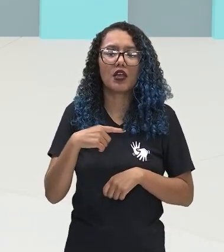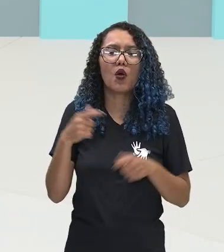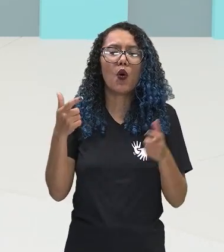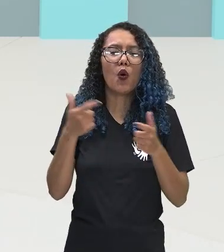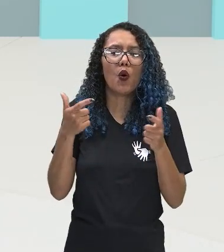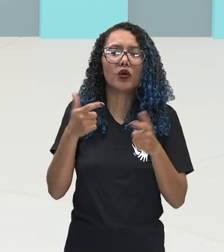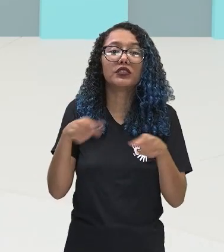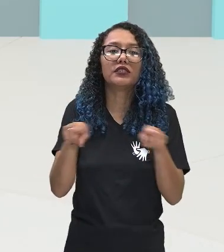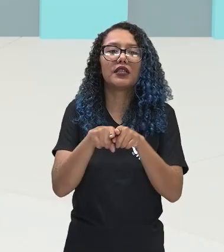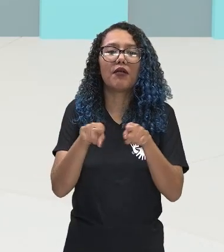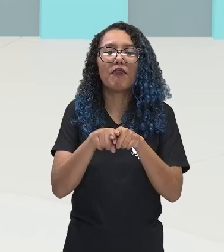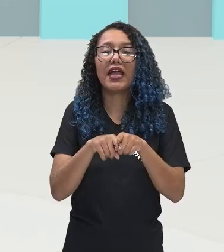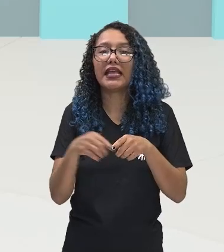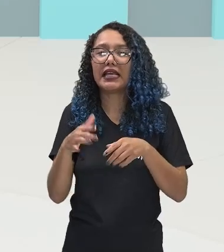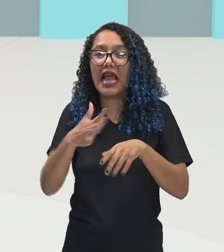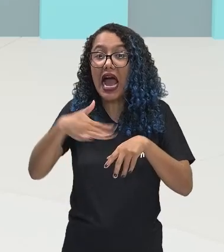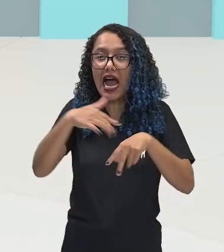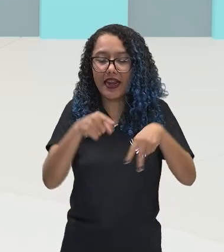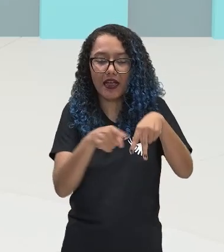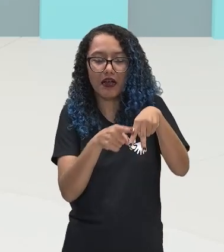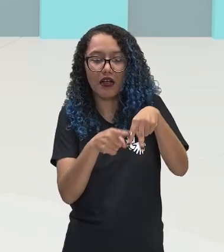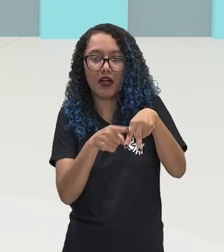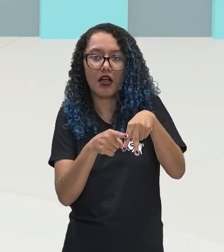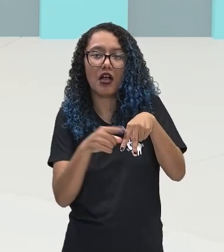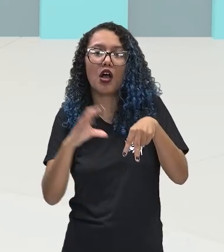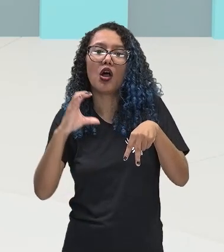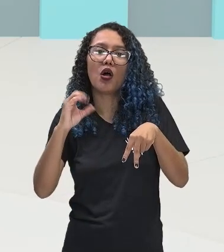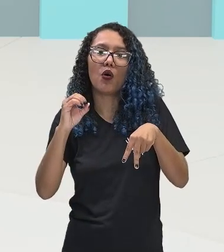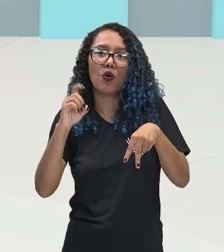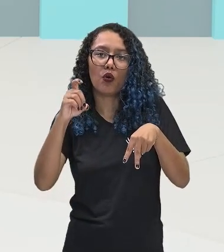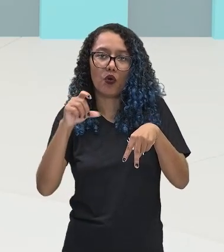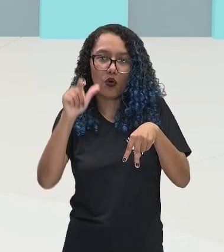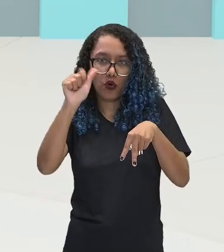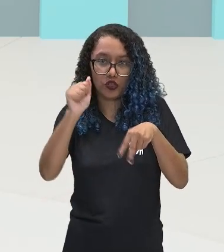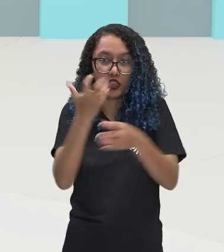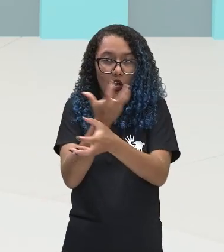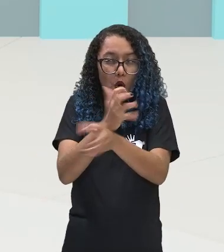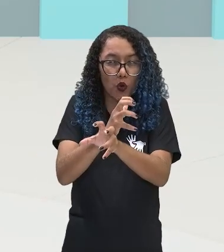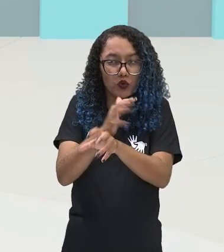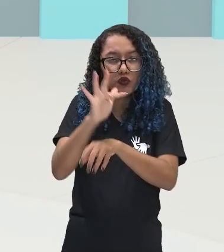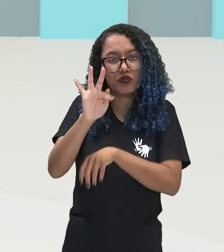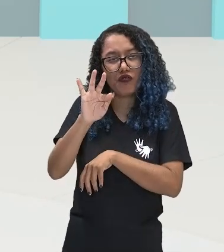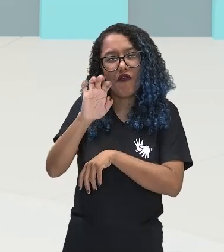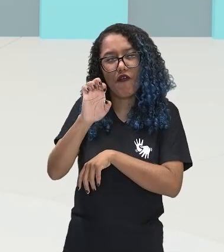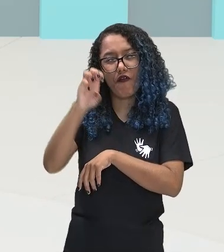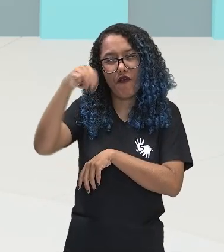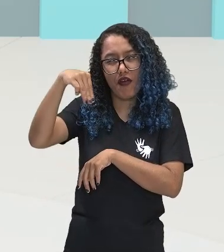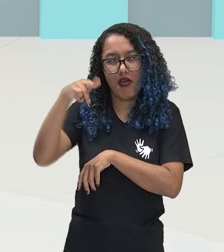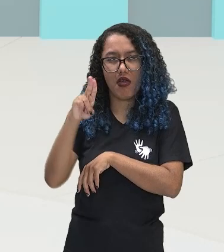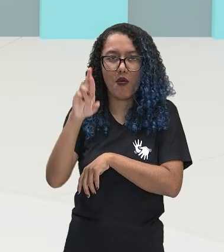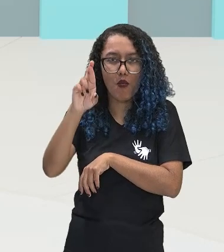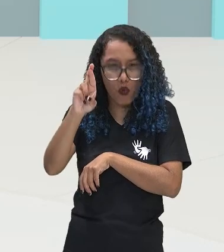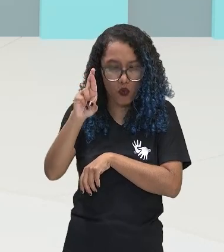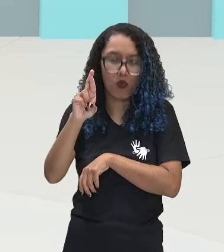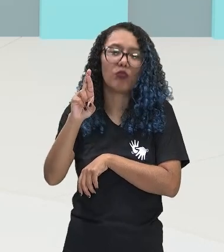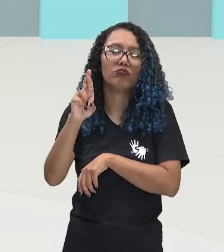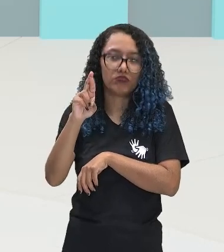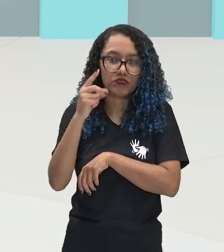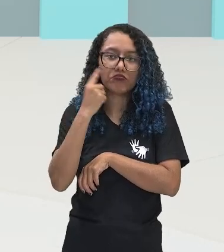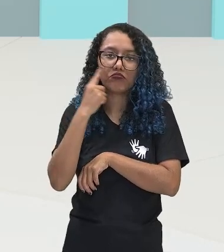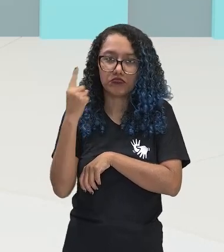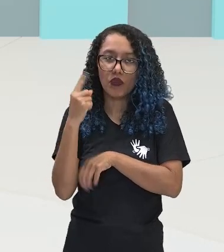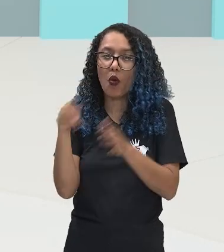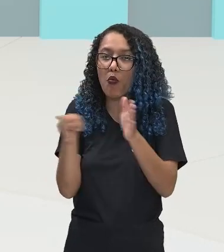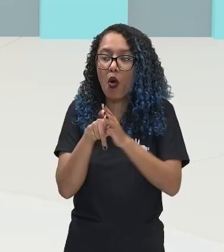no femo tá já bem aqui ó próximo do femo no osso mesmo do femo aqui na nossa perna